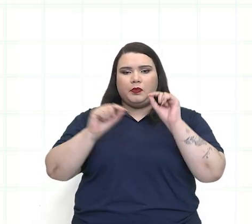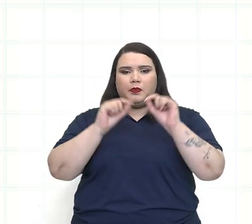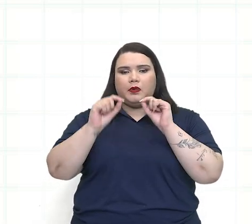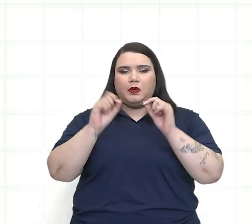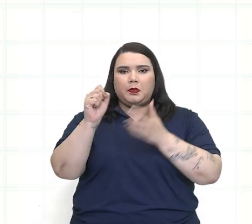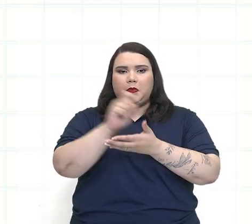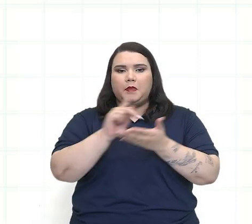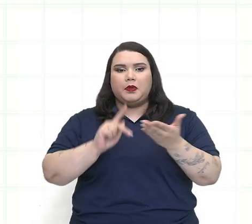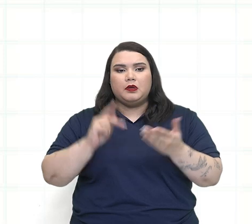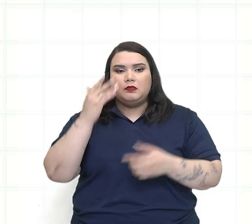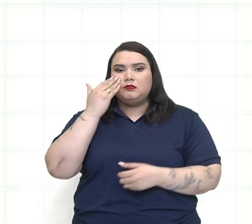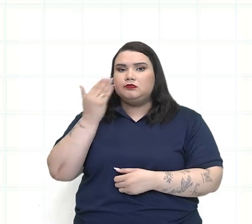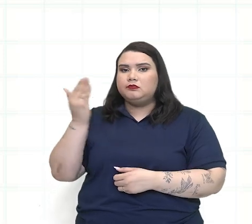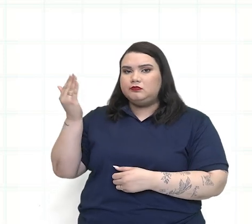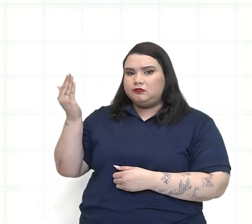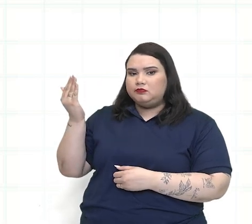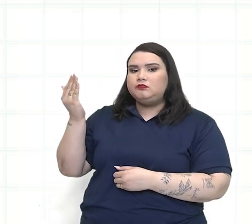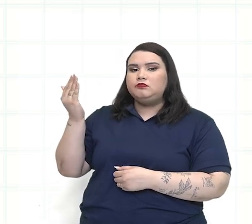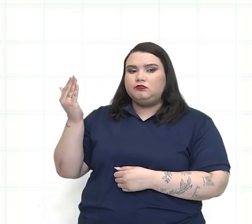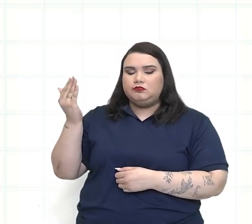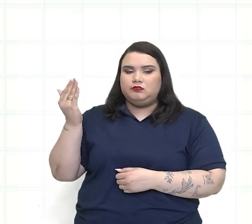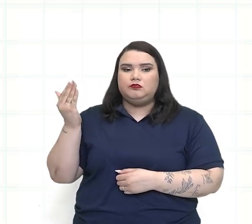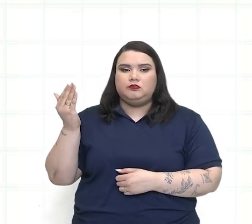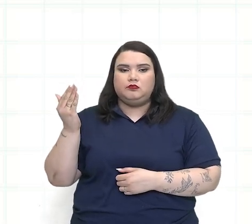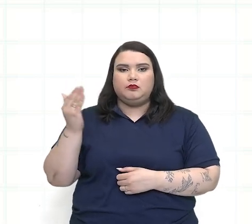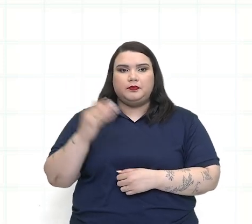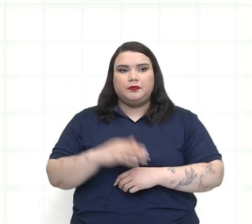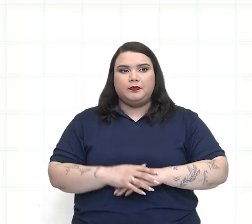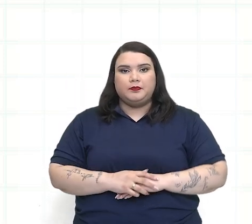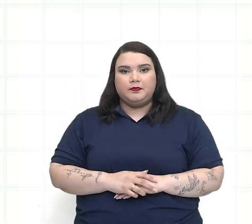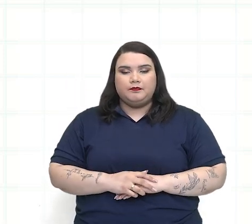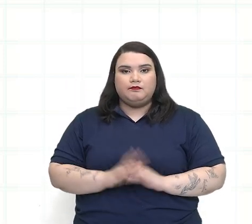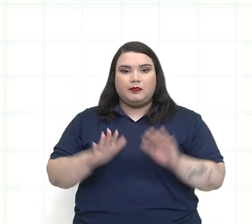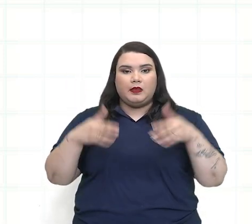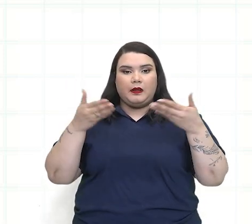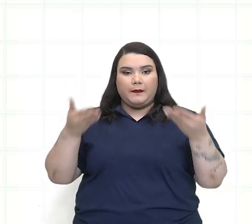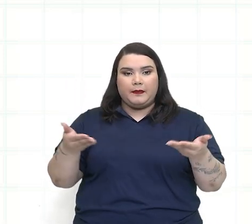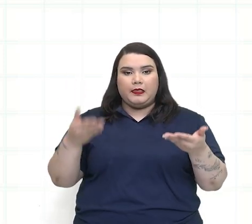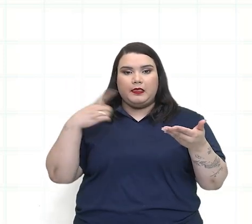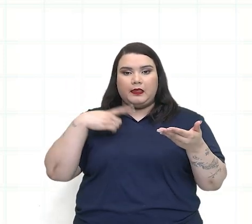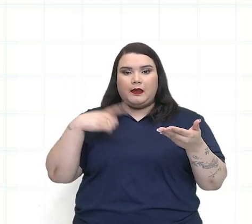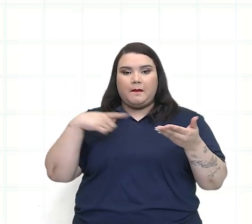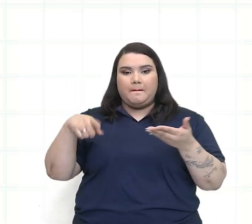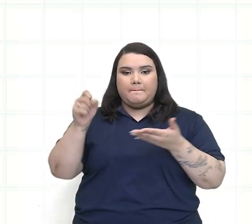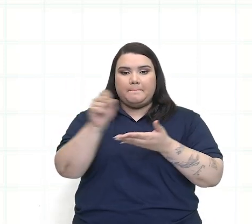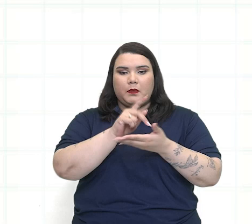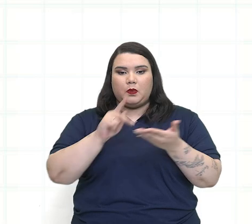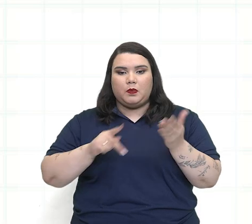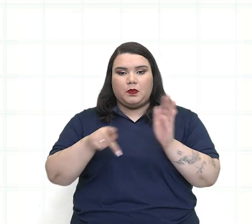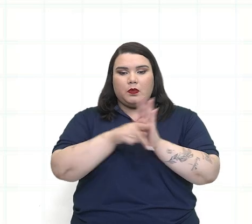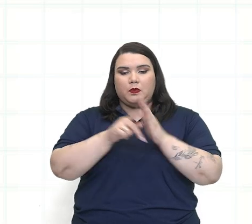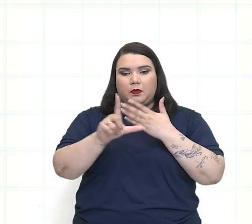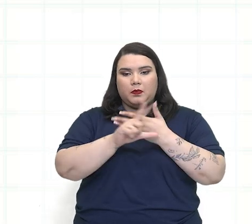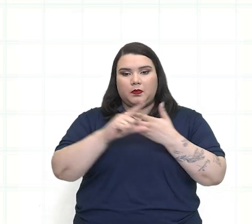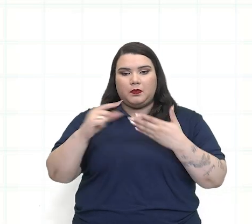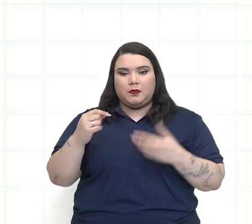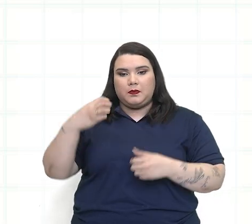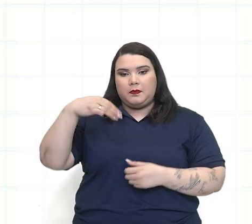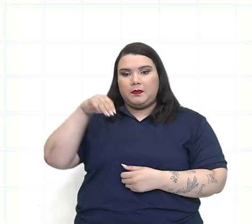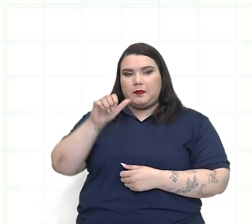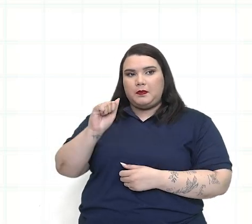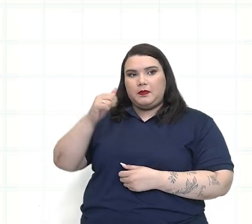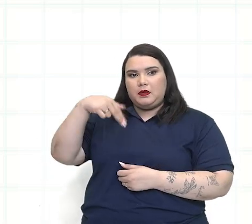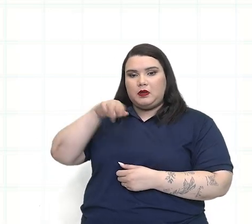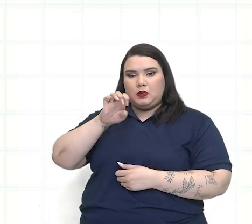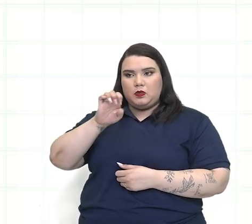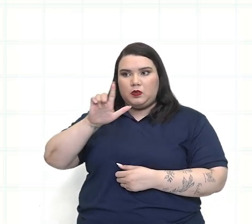o meu livro se por agora não tens motivo nenhum de pranto. Então, observe aqui que é um poema do Manuel